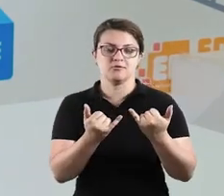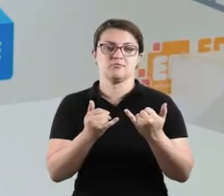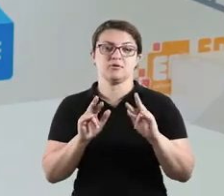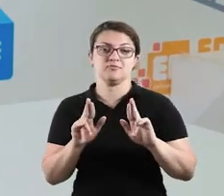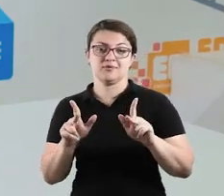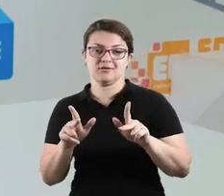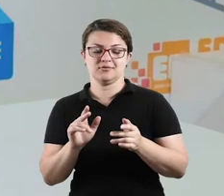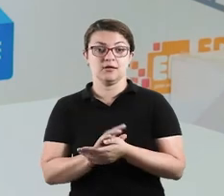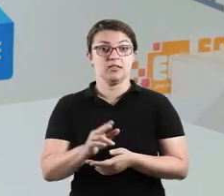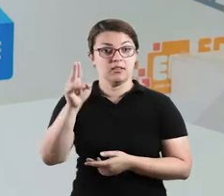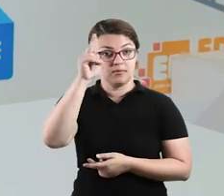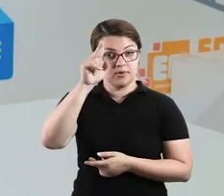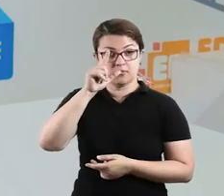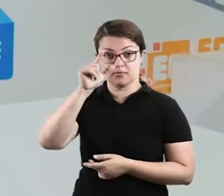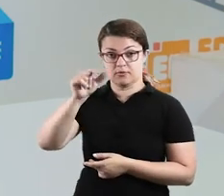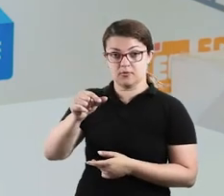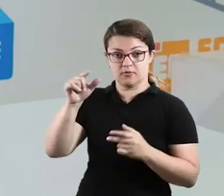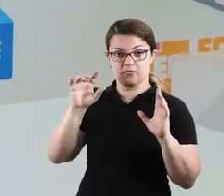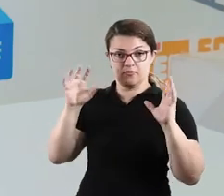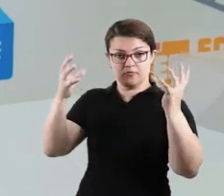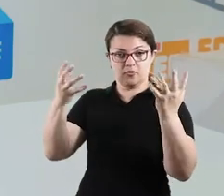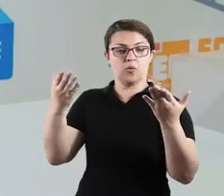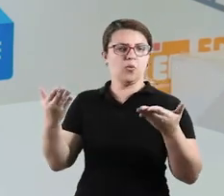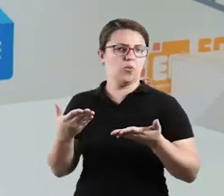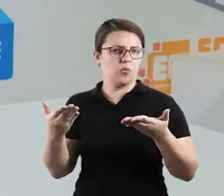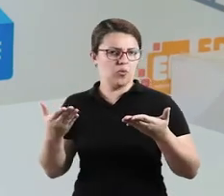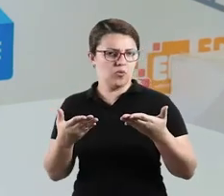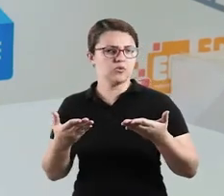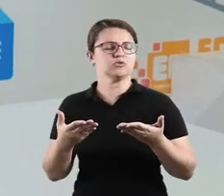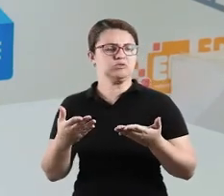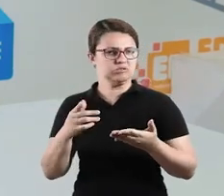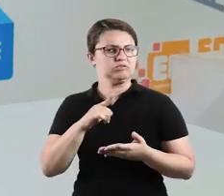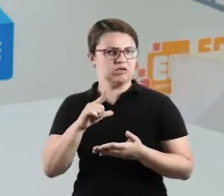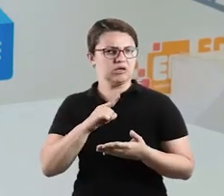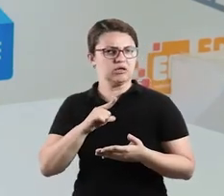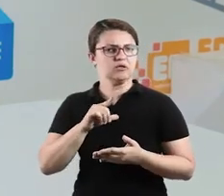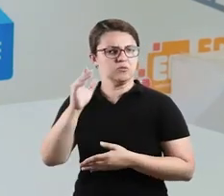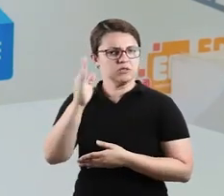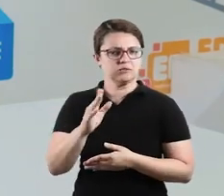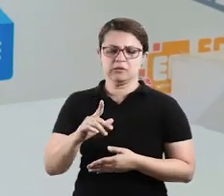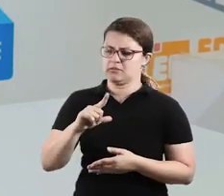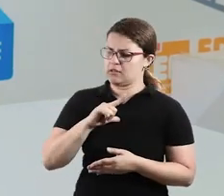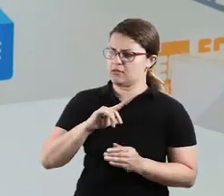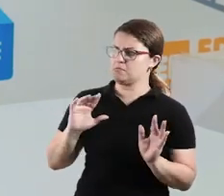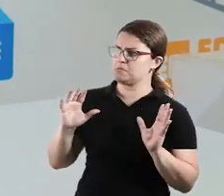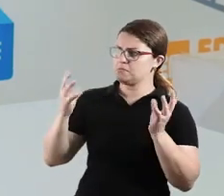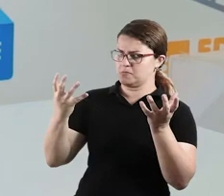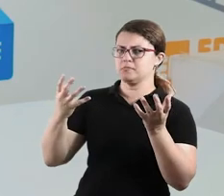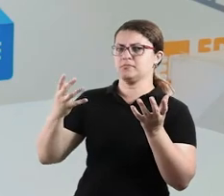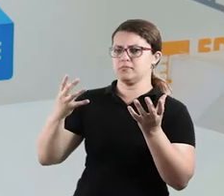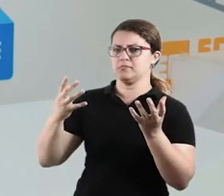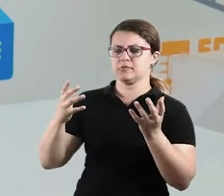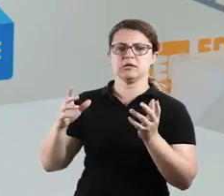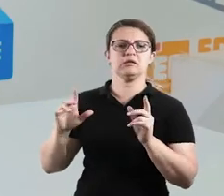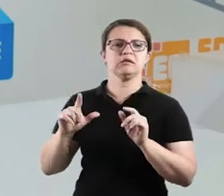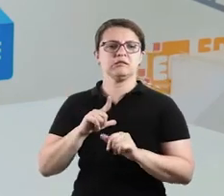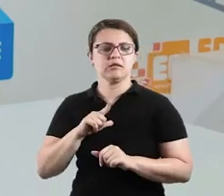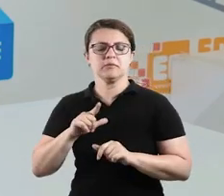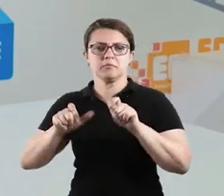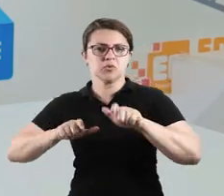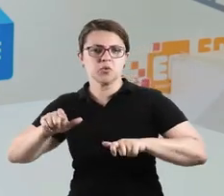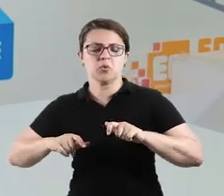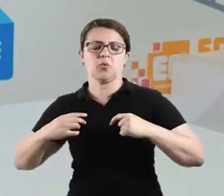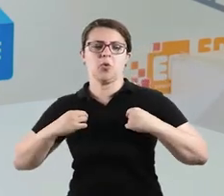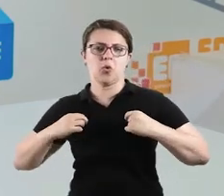bem? Lembrando que o Halloween hoje também é muito exercido no Brasil. A gente tem muitas festas hoje no Brasil, onde a galera